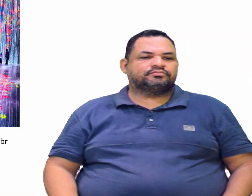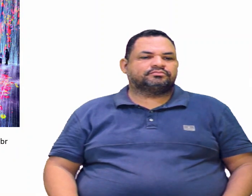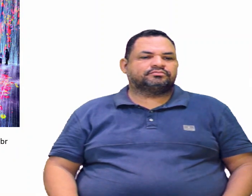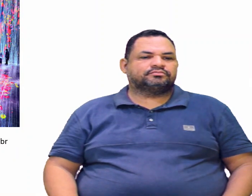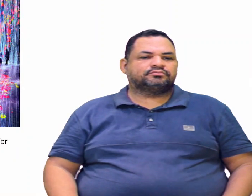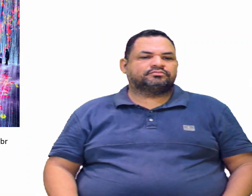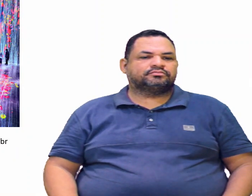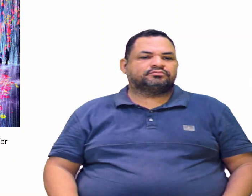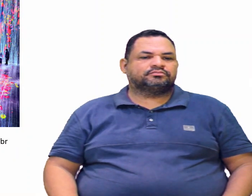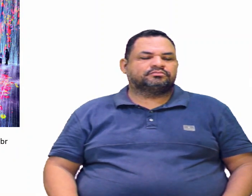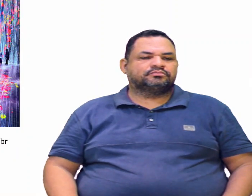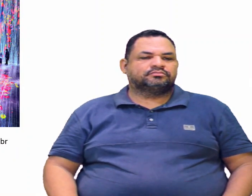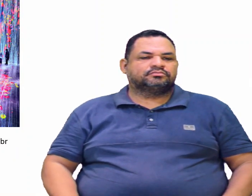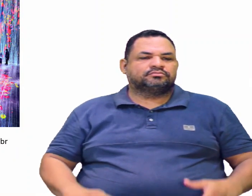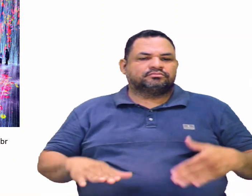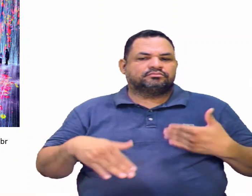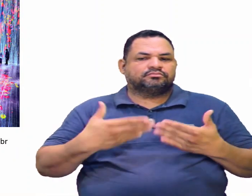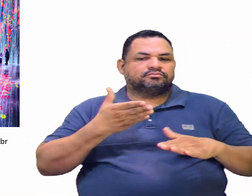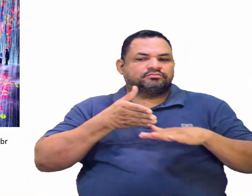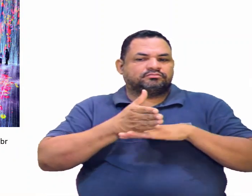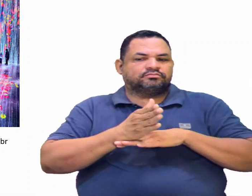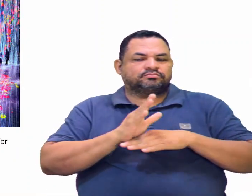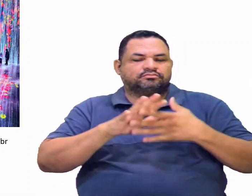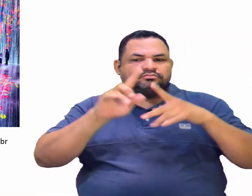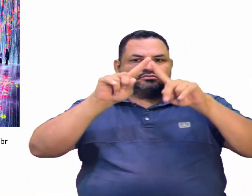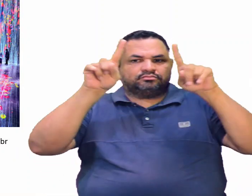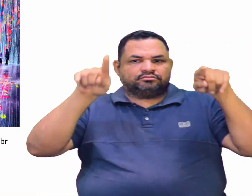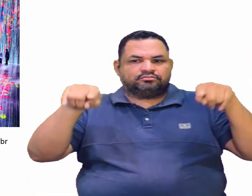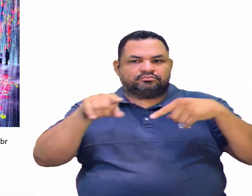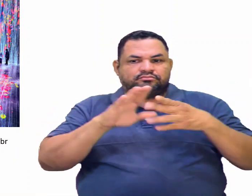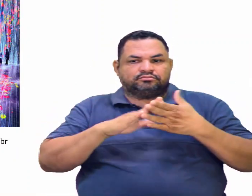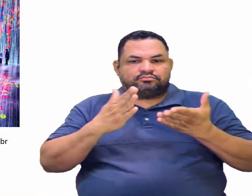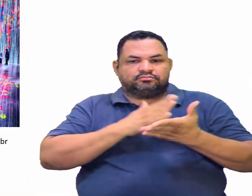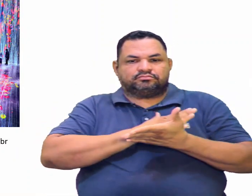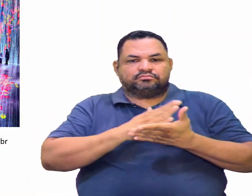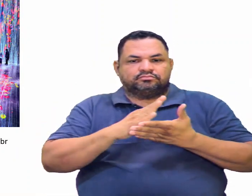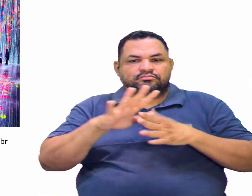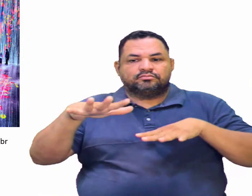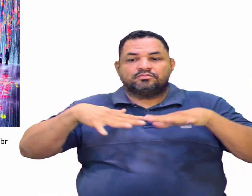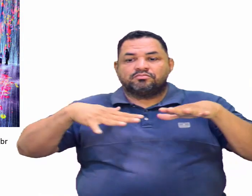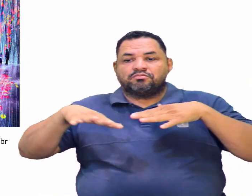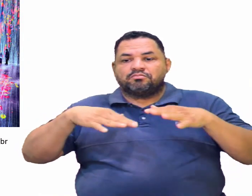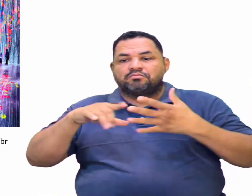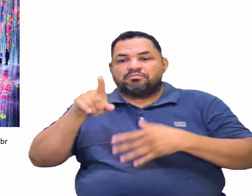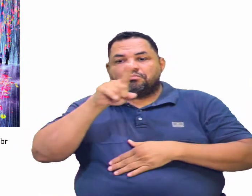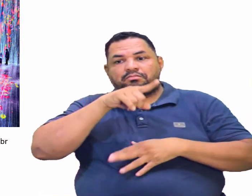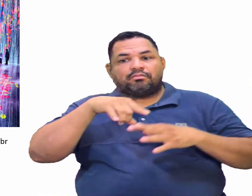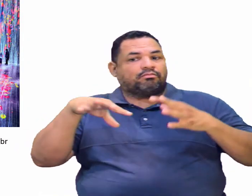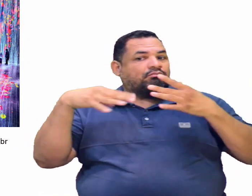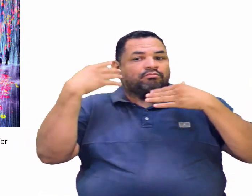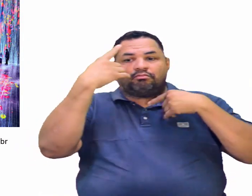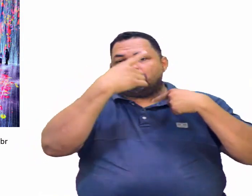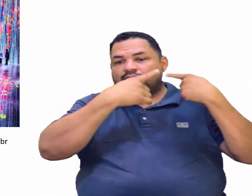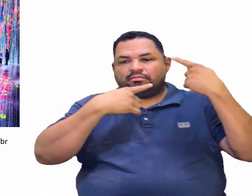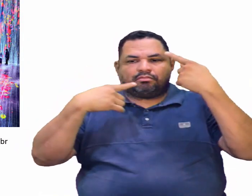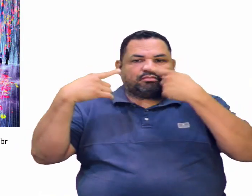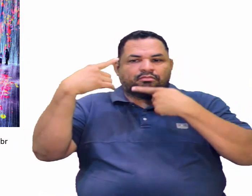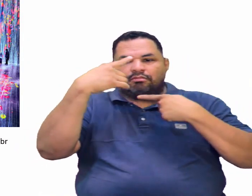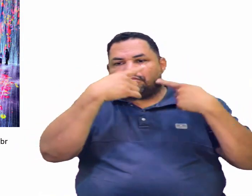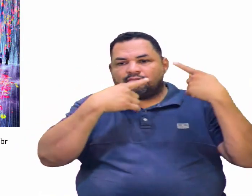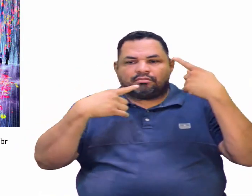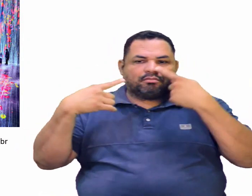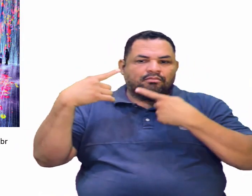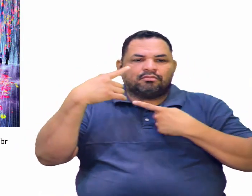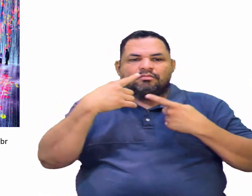aqui esse exemplo aqui. Quando você entra numa sala dessa, aí isso começa a mexer com os seus sentidos, né? E algumas